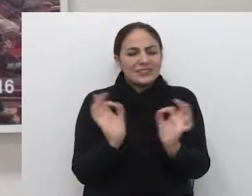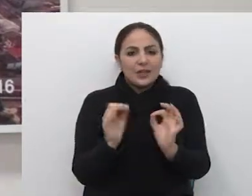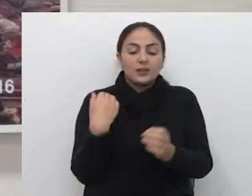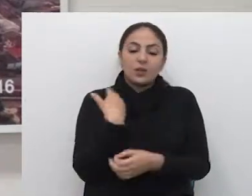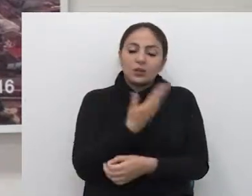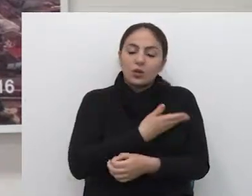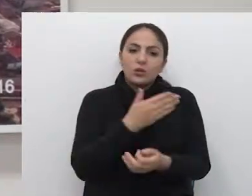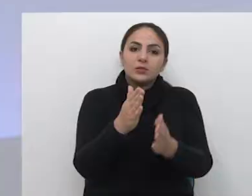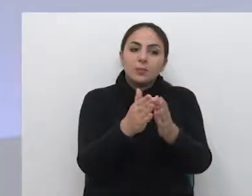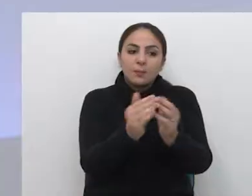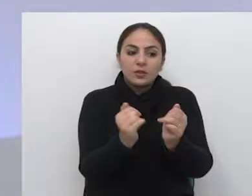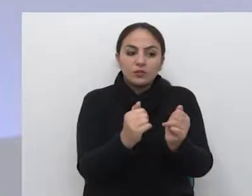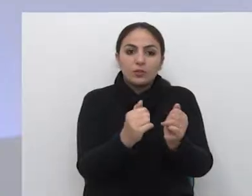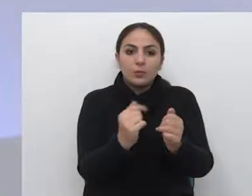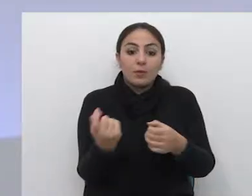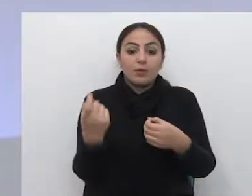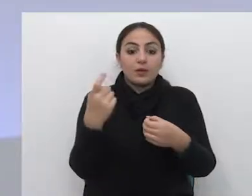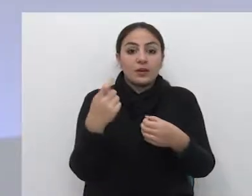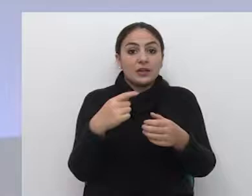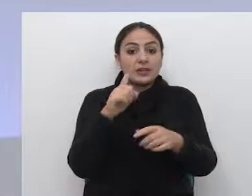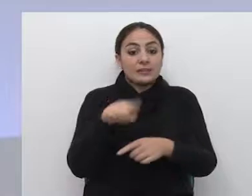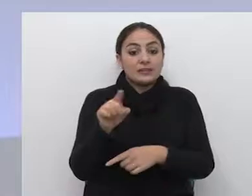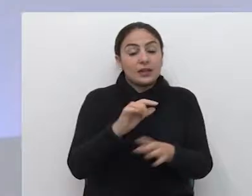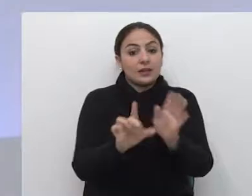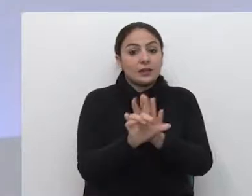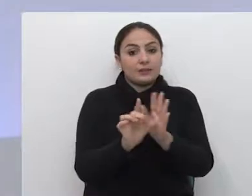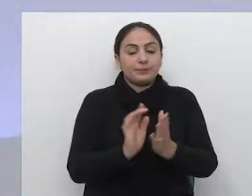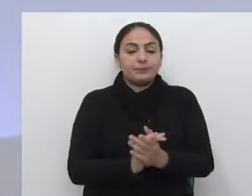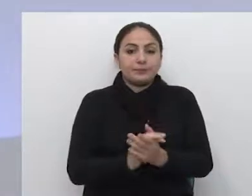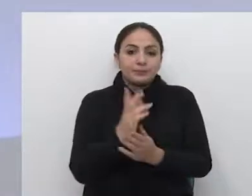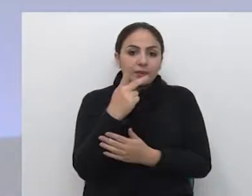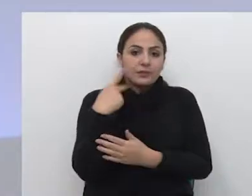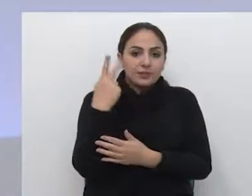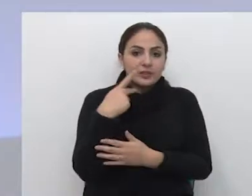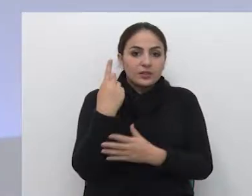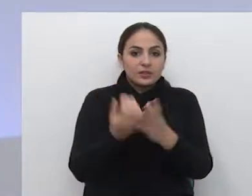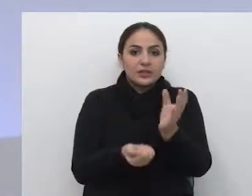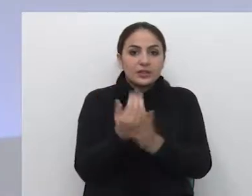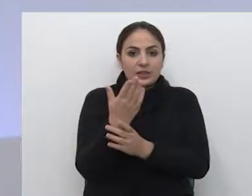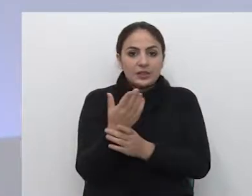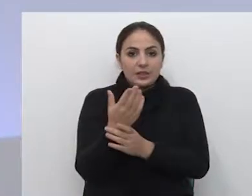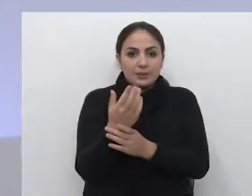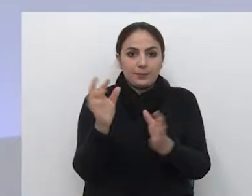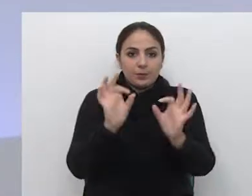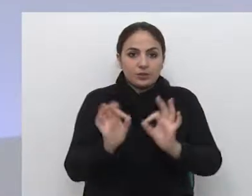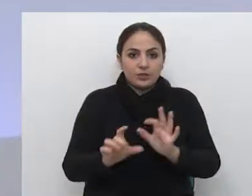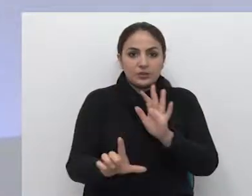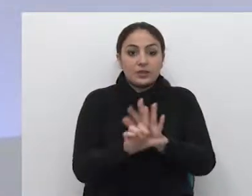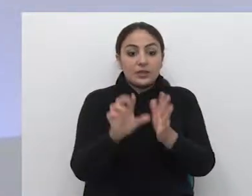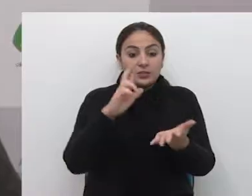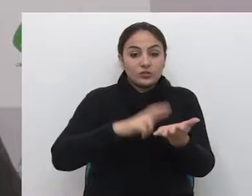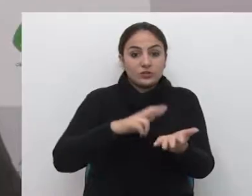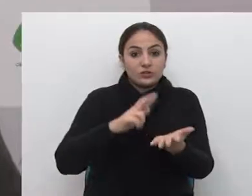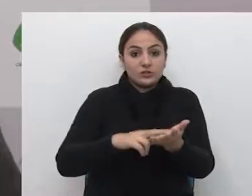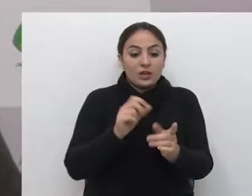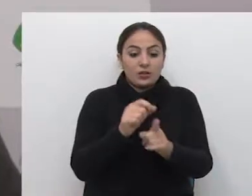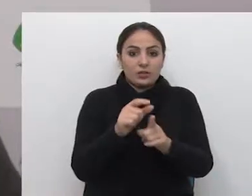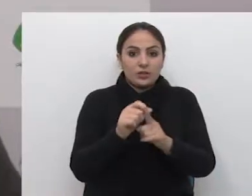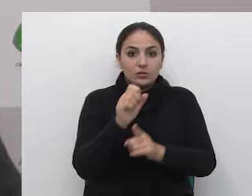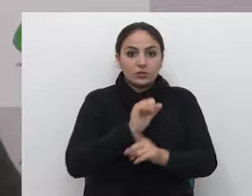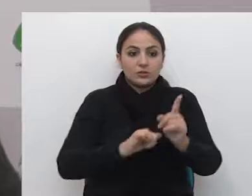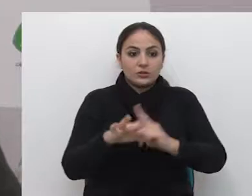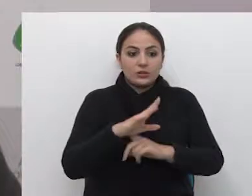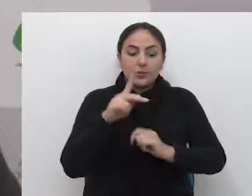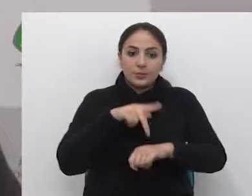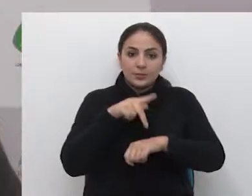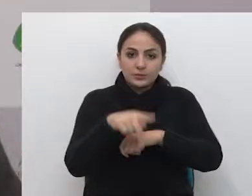com a revogação desta lei. O vereador elabora projeto de lei que regulamenta o aluguel social em Passo Fundo. Um benefício